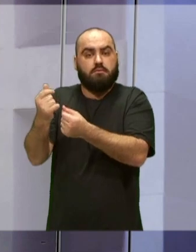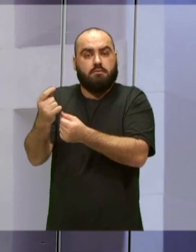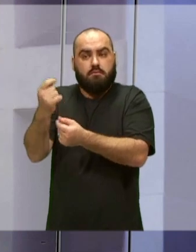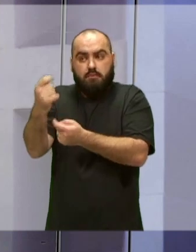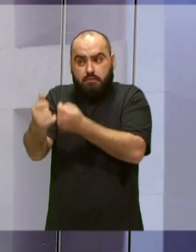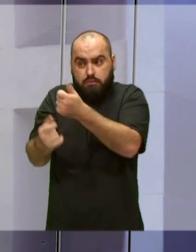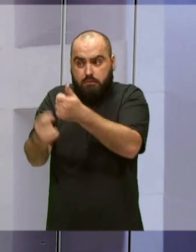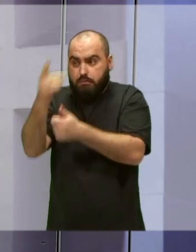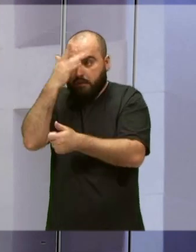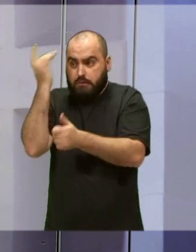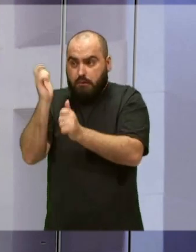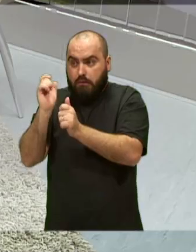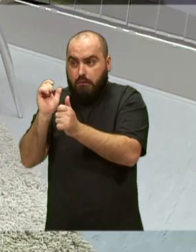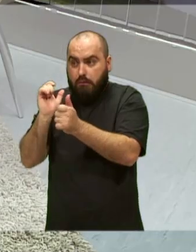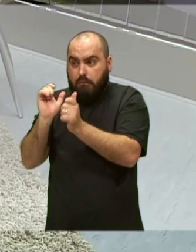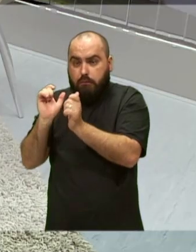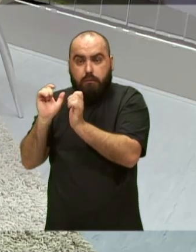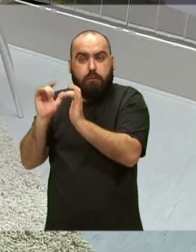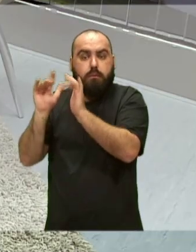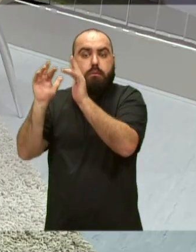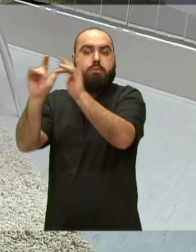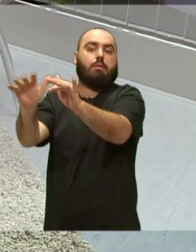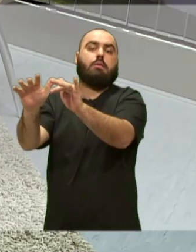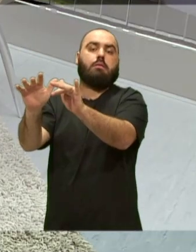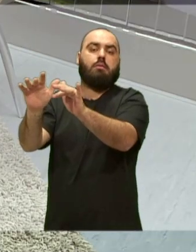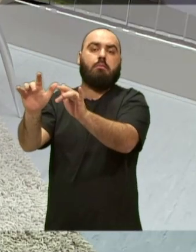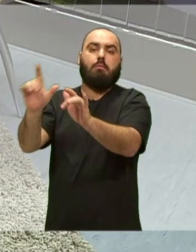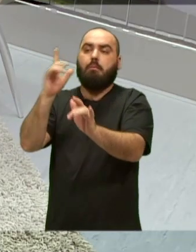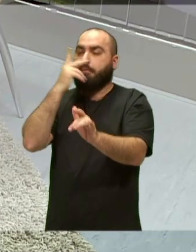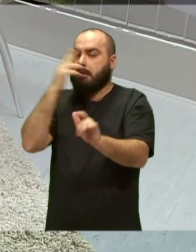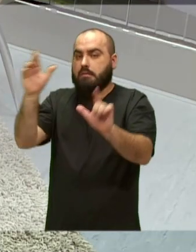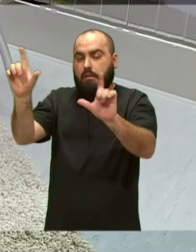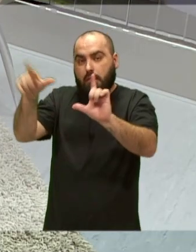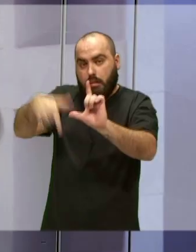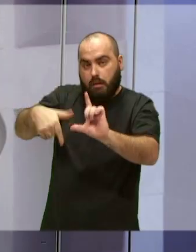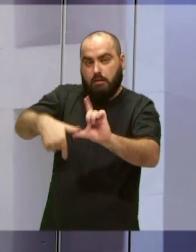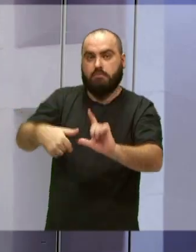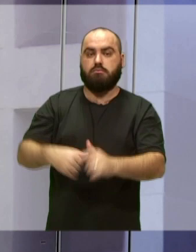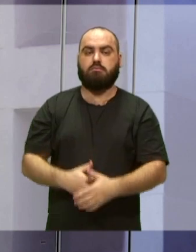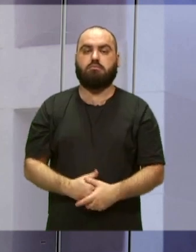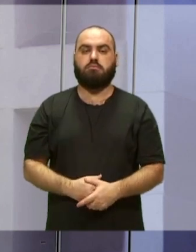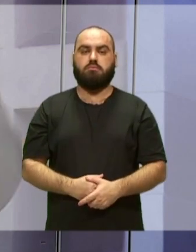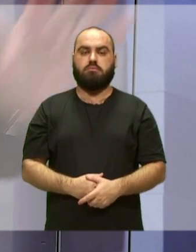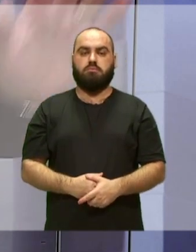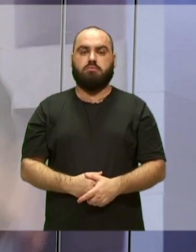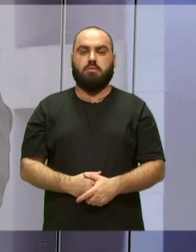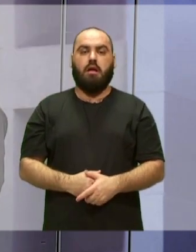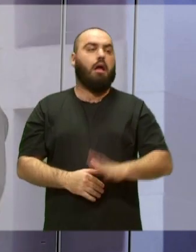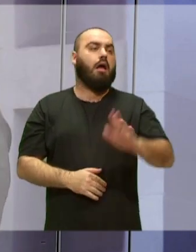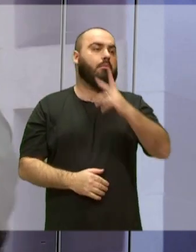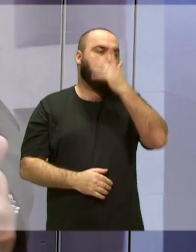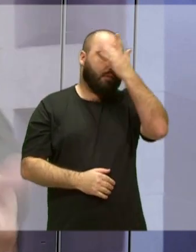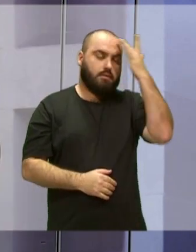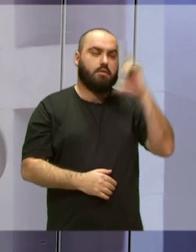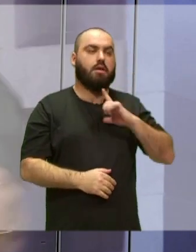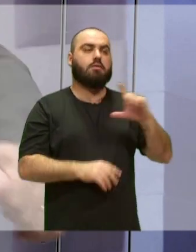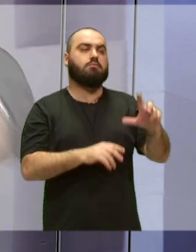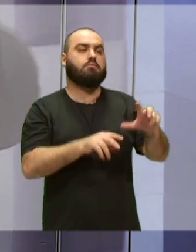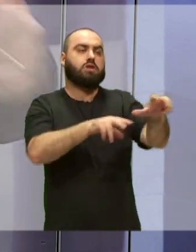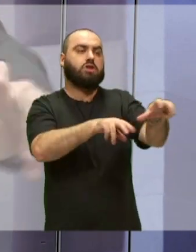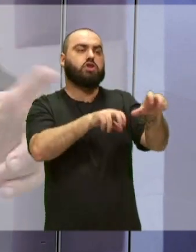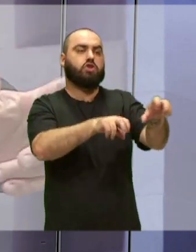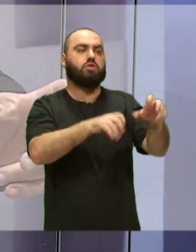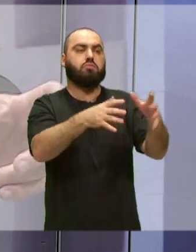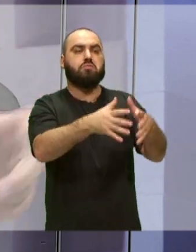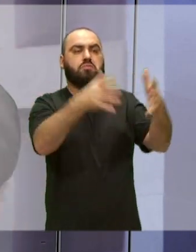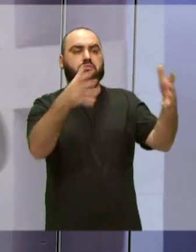empreendedores para para a ilegalidade nós vamos vamos vamos empurrando empurrando Ah o cara tem um sítio lá ele é empreendedor e tal